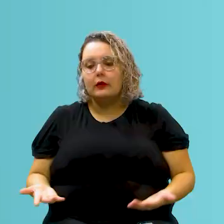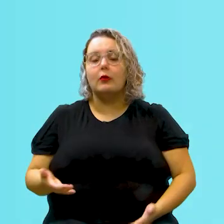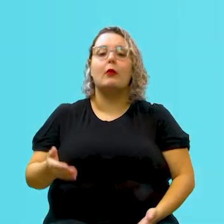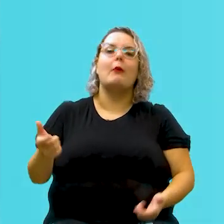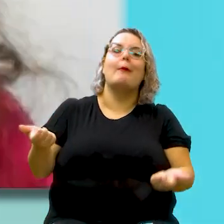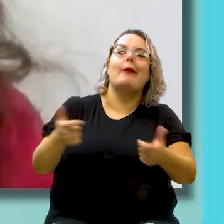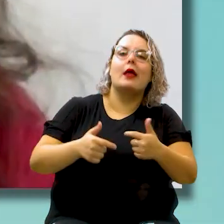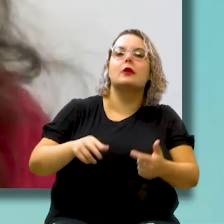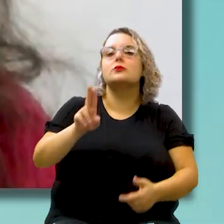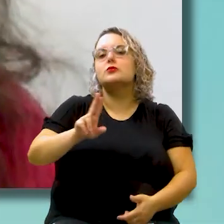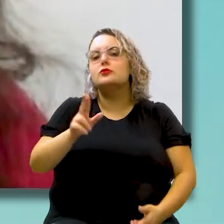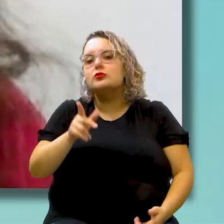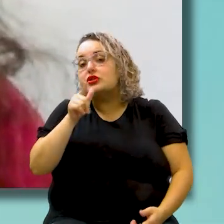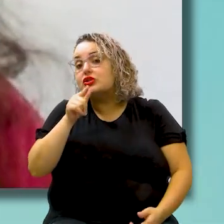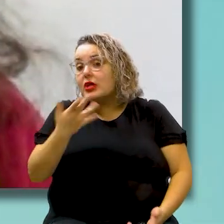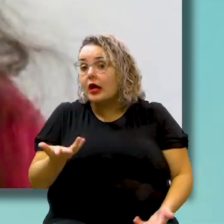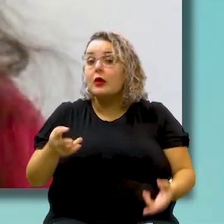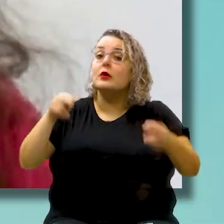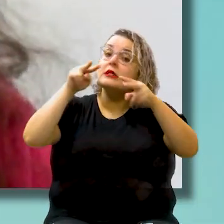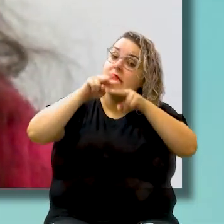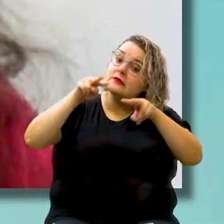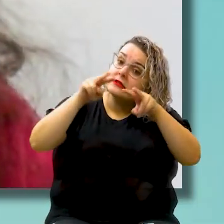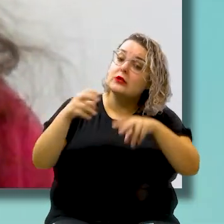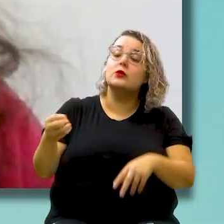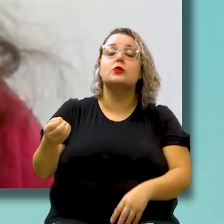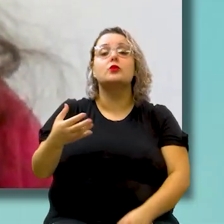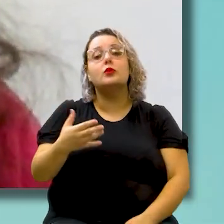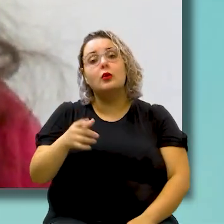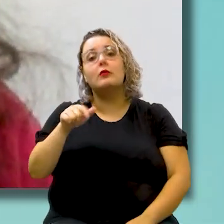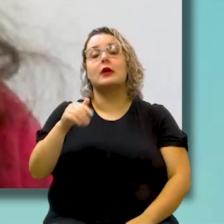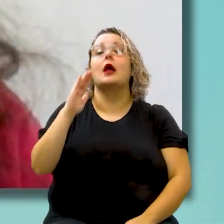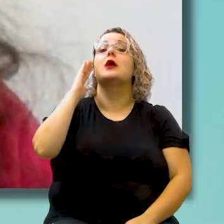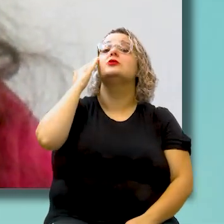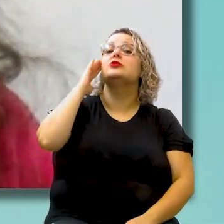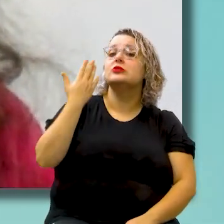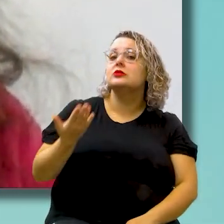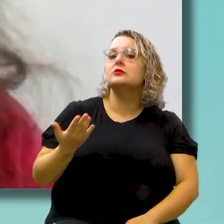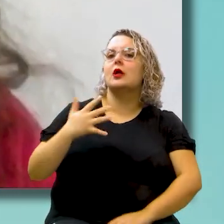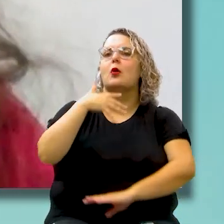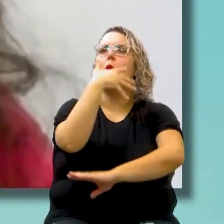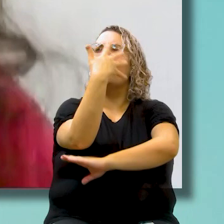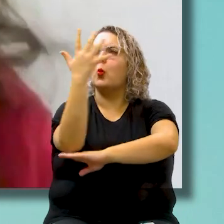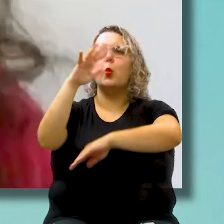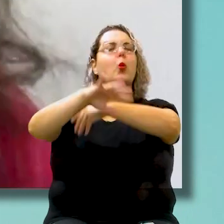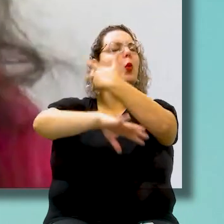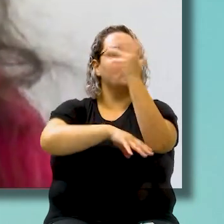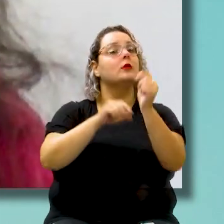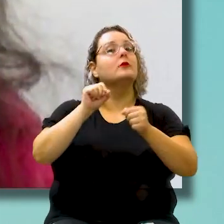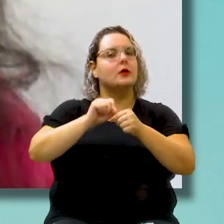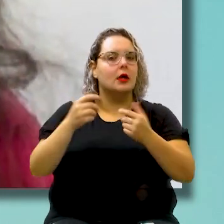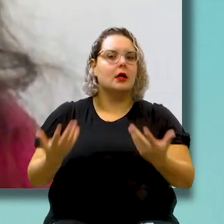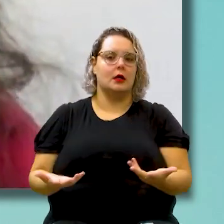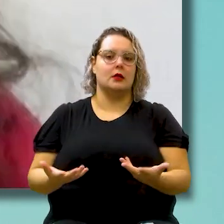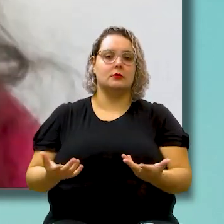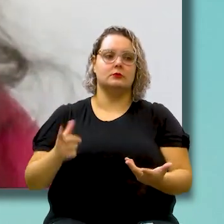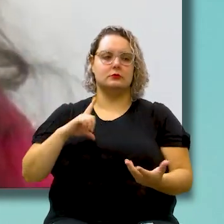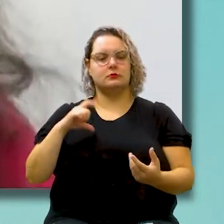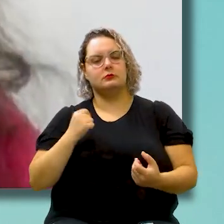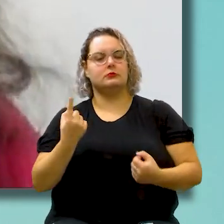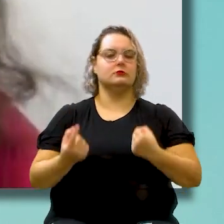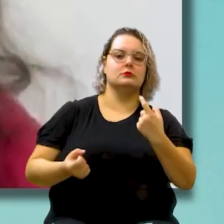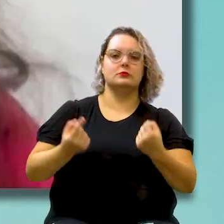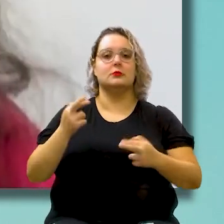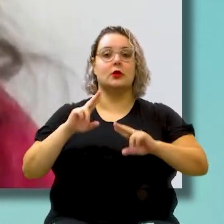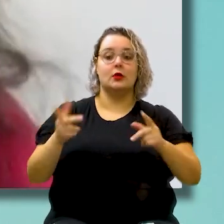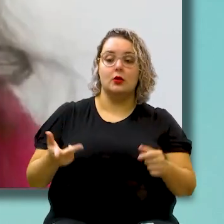as águas, e tudo isso faz parte dessa visão nova, né, que é a visão da gente entender que a natureza faz isso. Ela tem suas